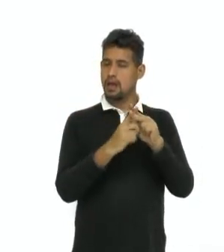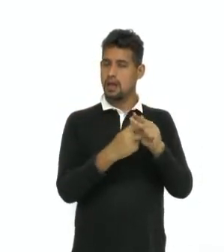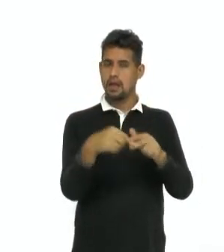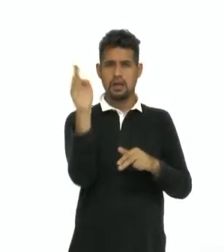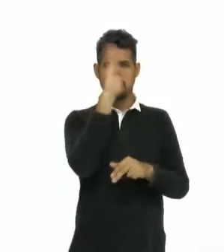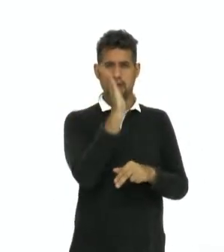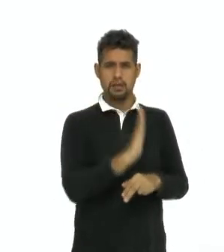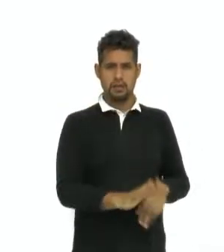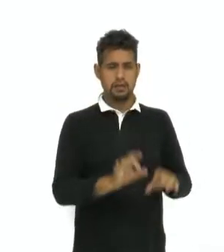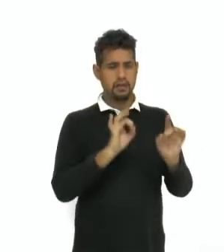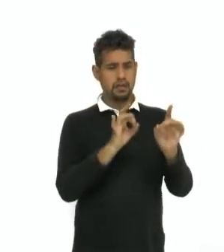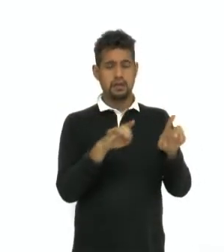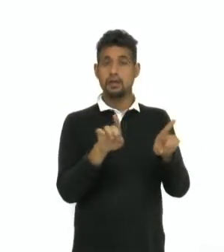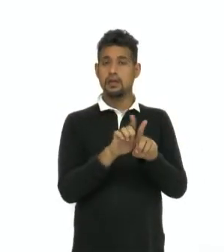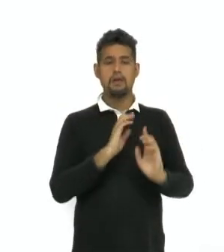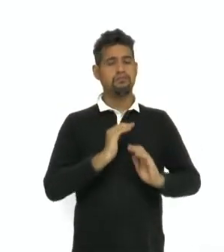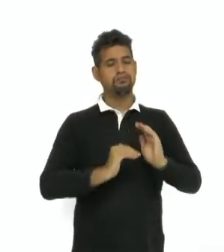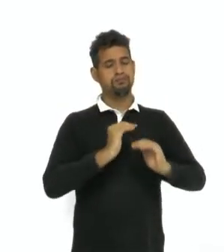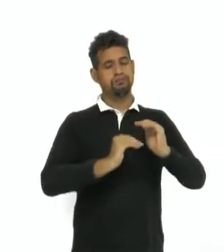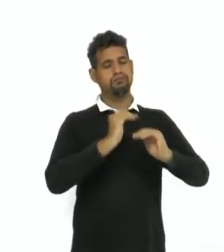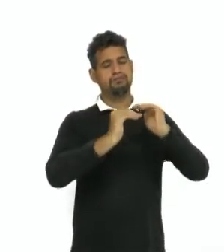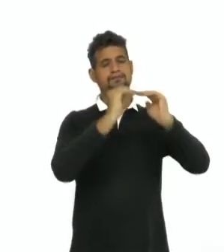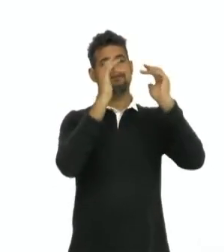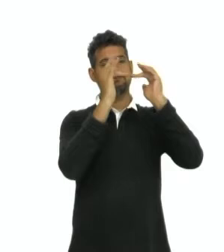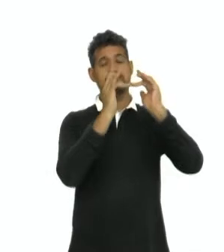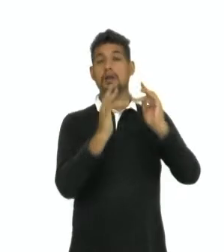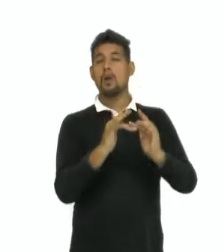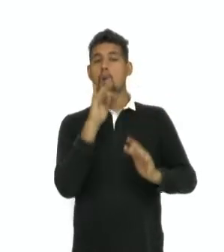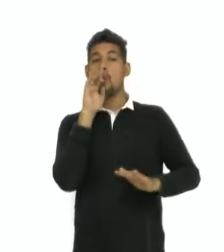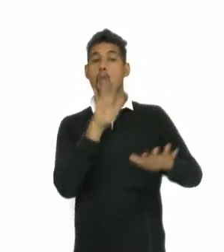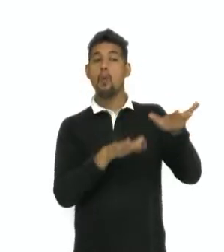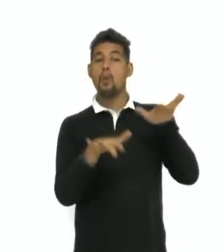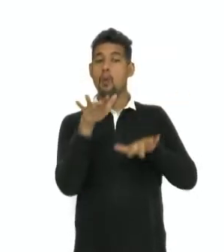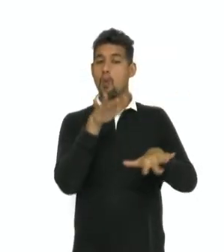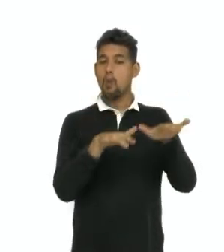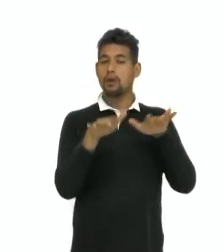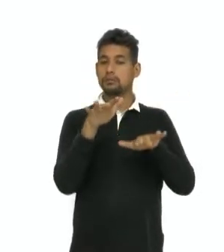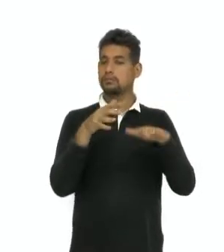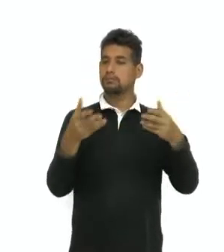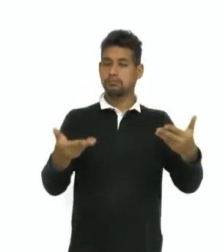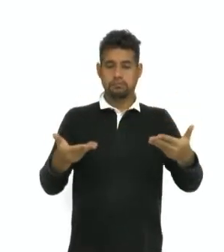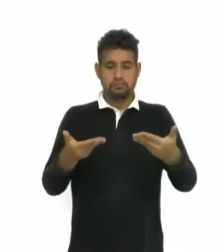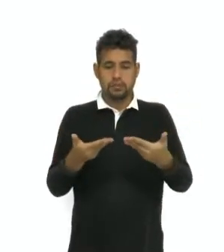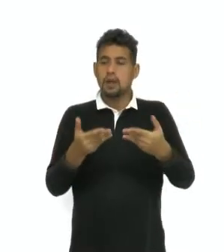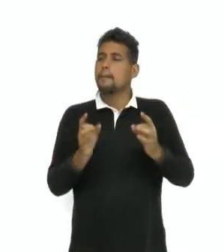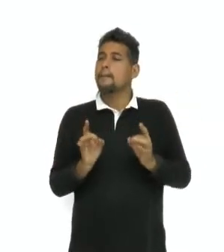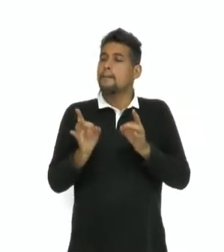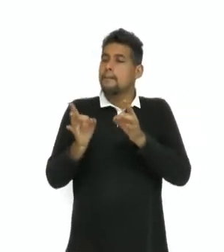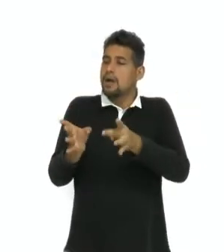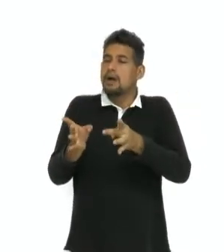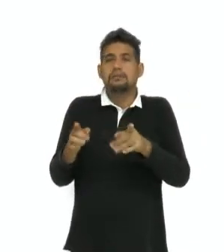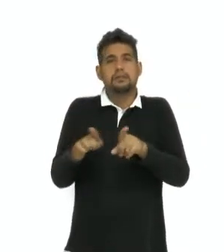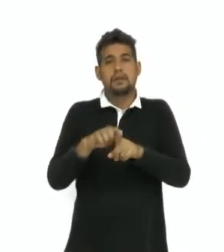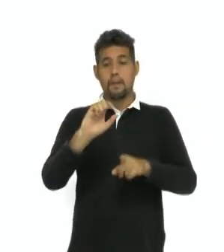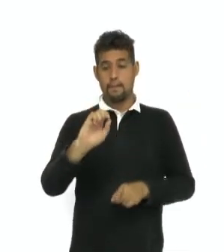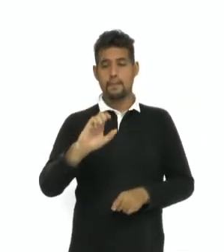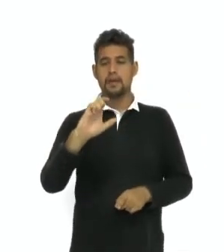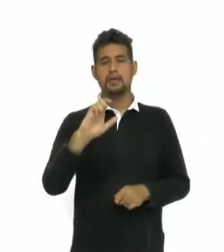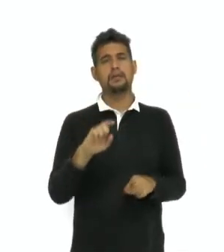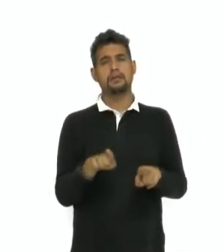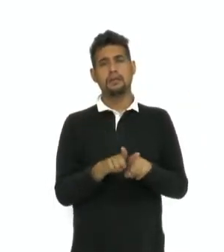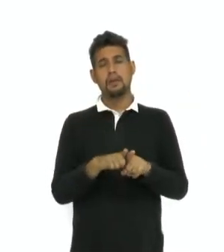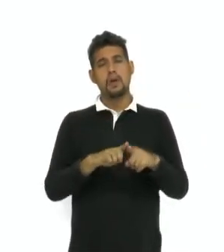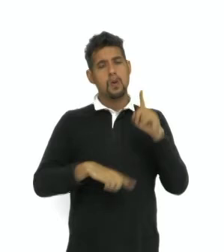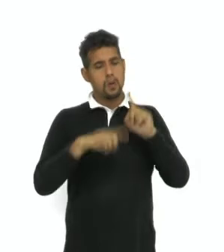e importadores os procedimentos relativos ao controle do recebimento e da destinação final de pilhas e baterias